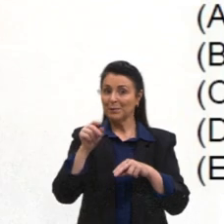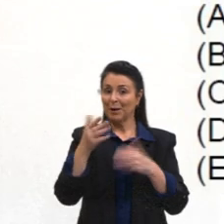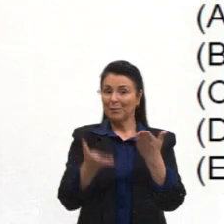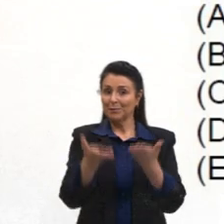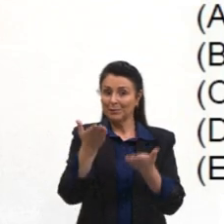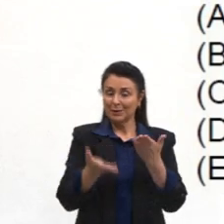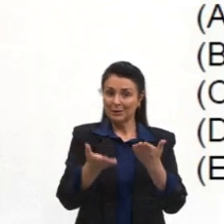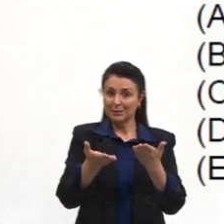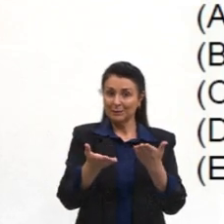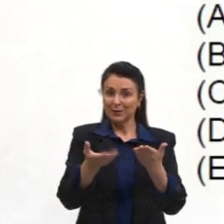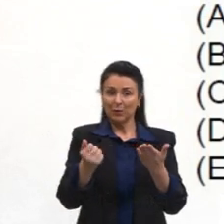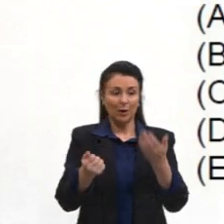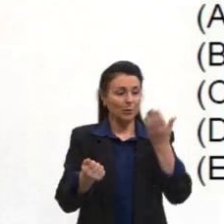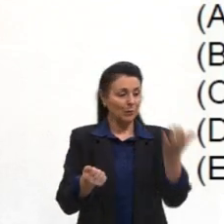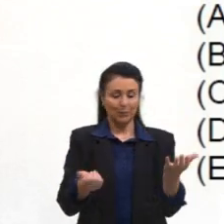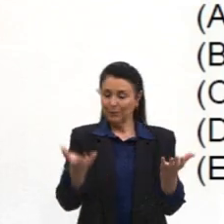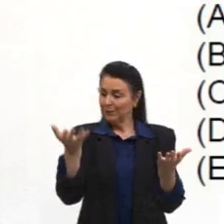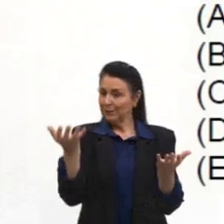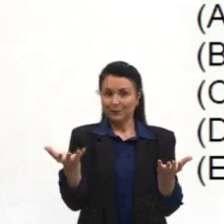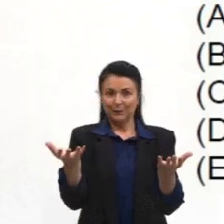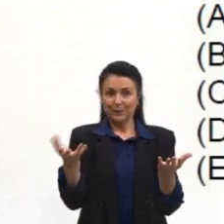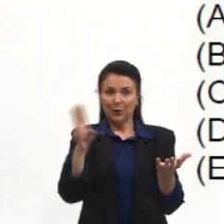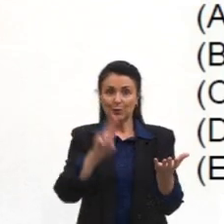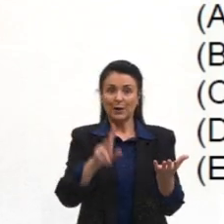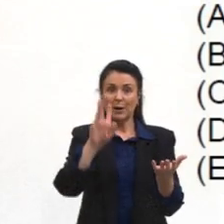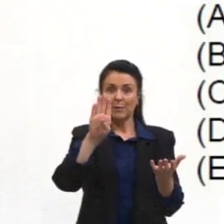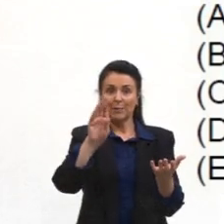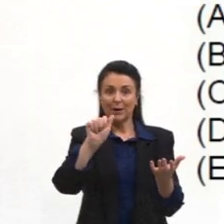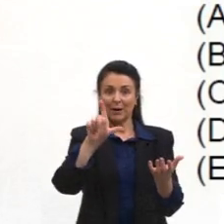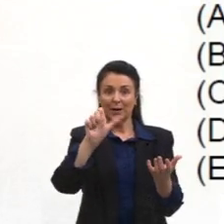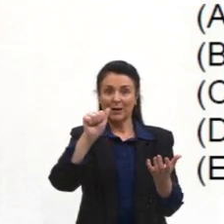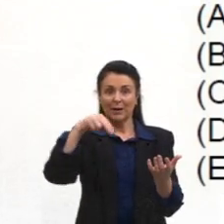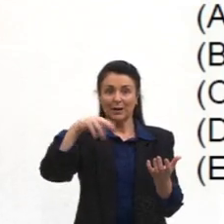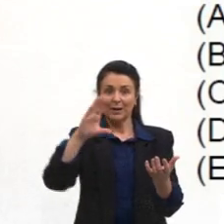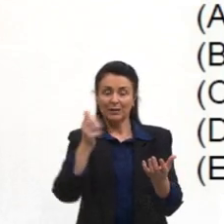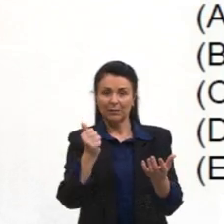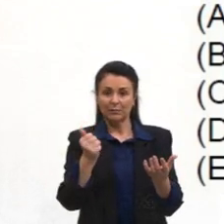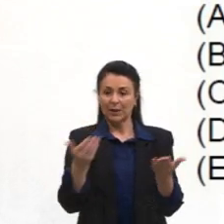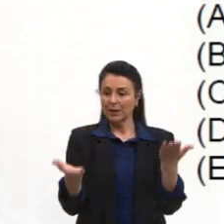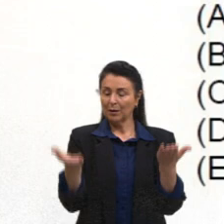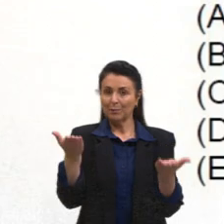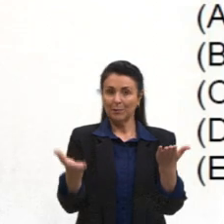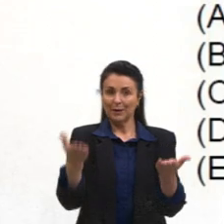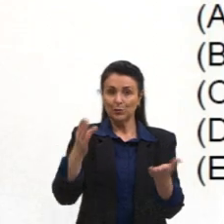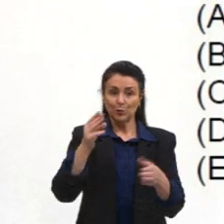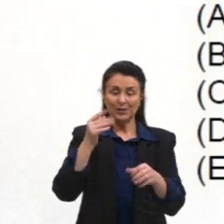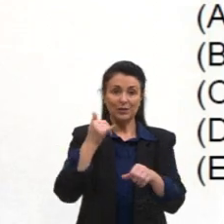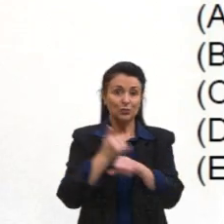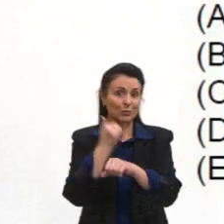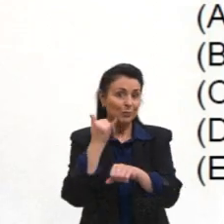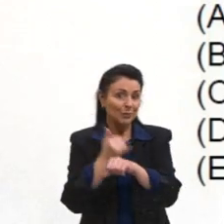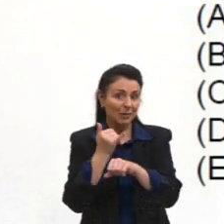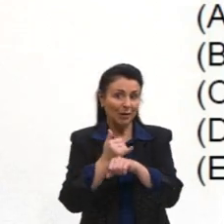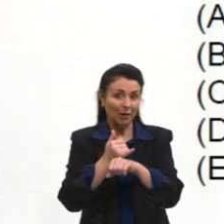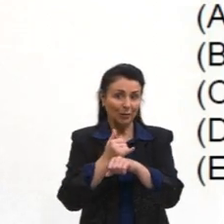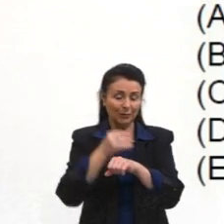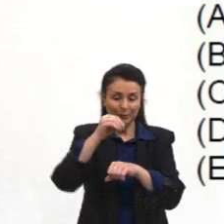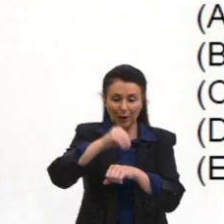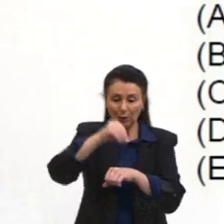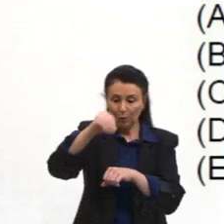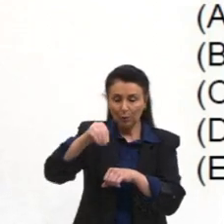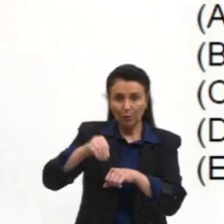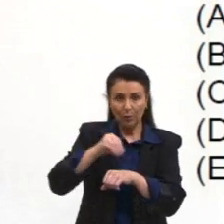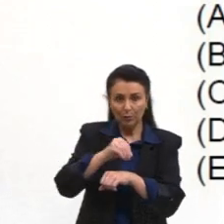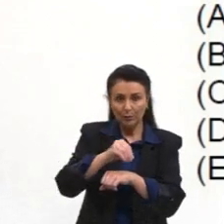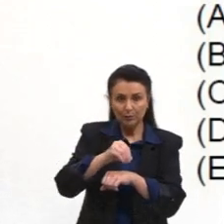a pesagem é uma balança de dois pratos Eu amo em pesos metálicos então aqui diz embaixo